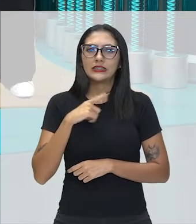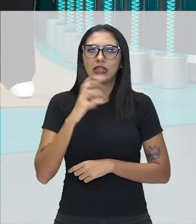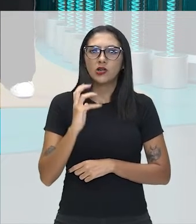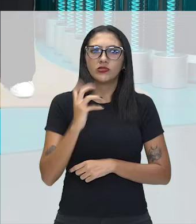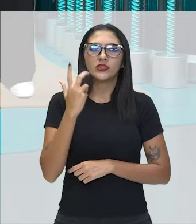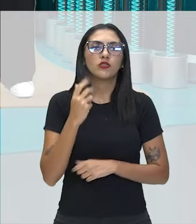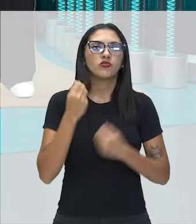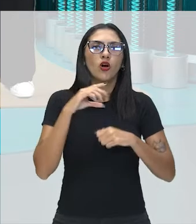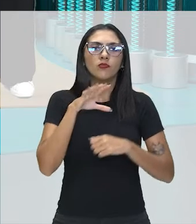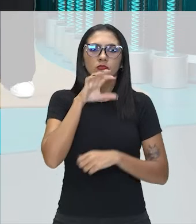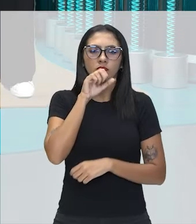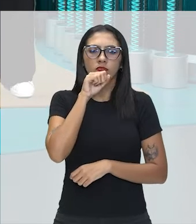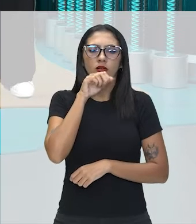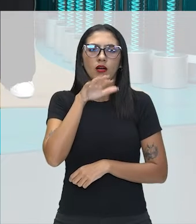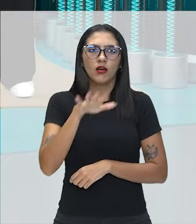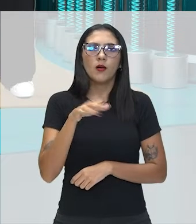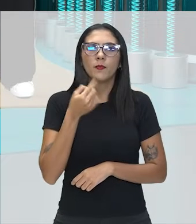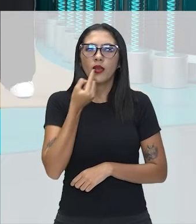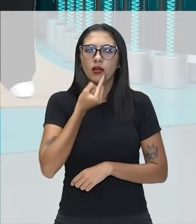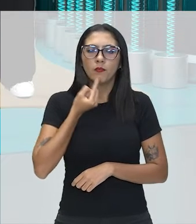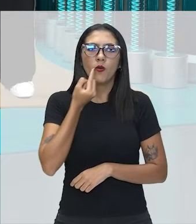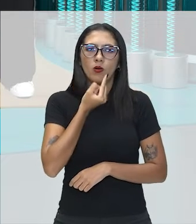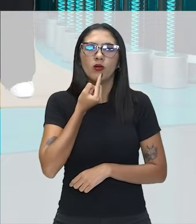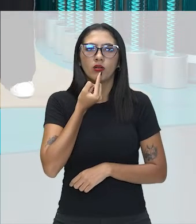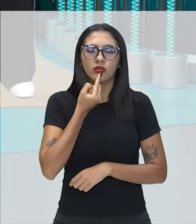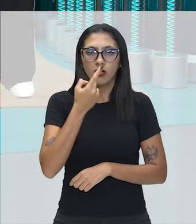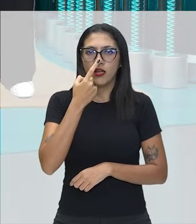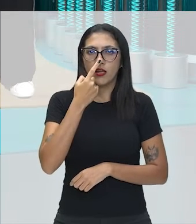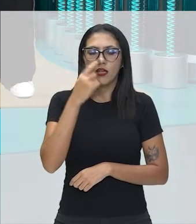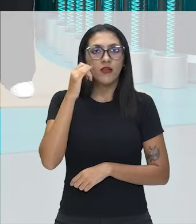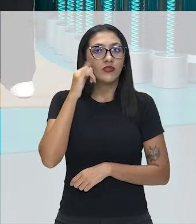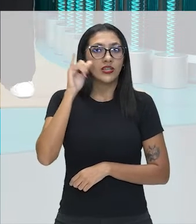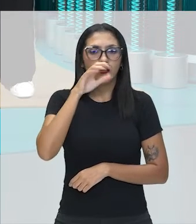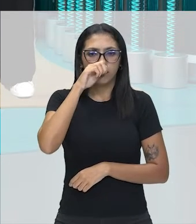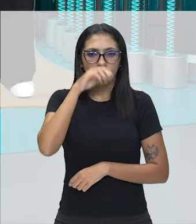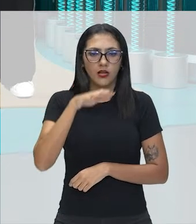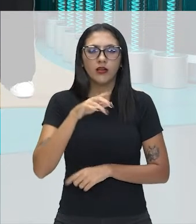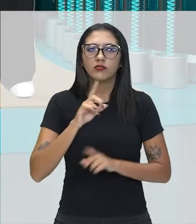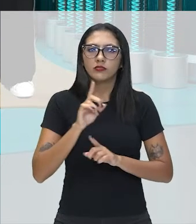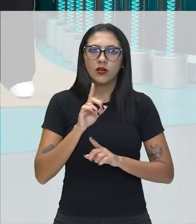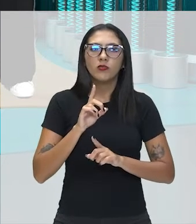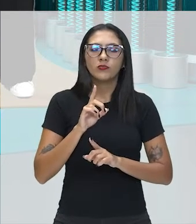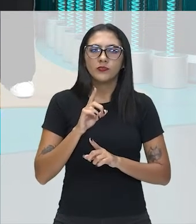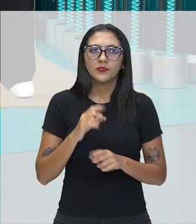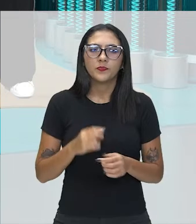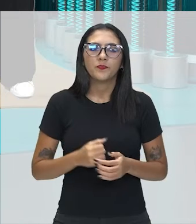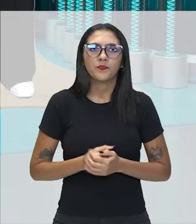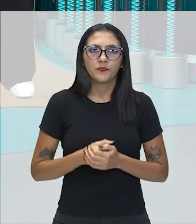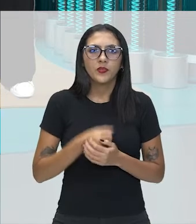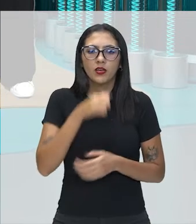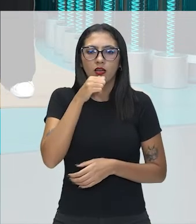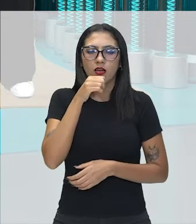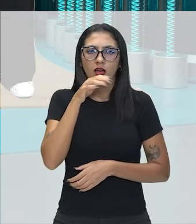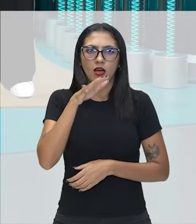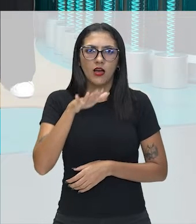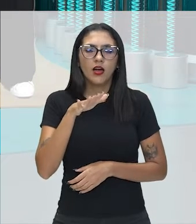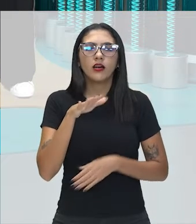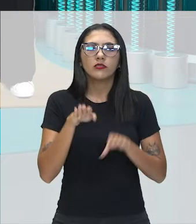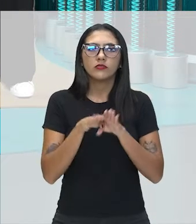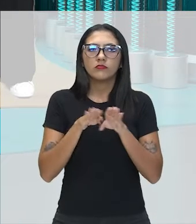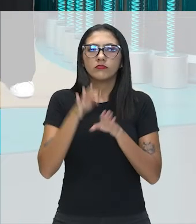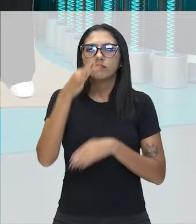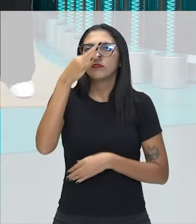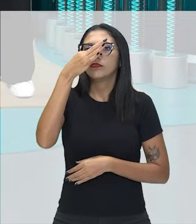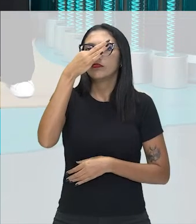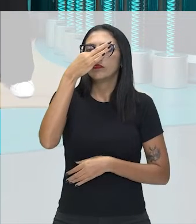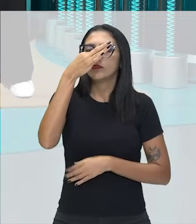está prejudicada, e apertar ali as duas narinas, né? Ficar com o nariz